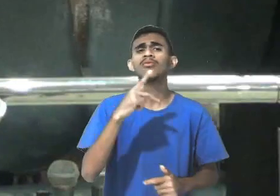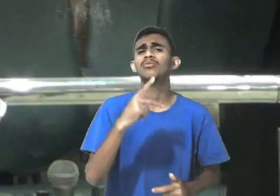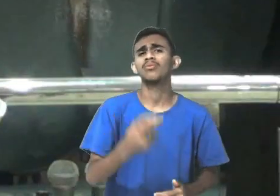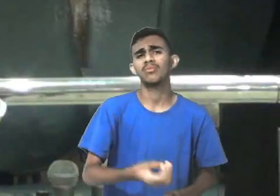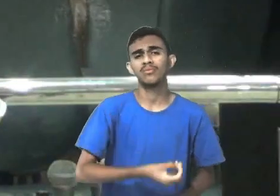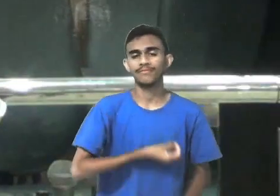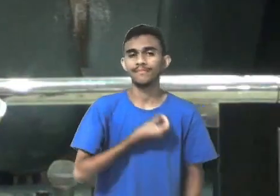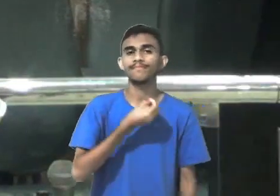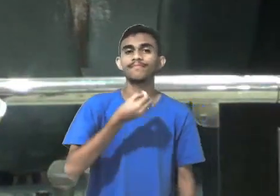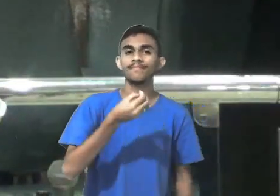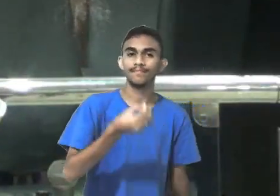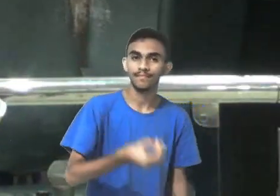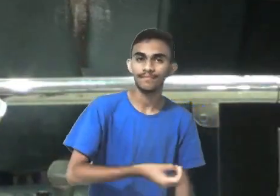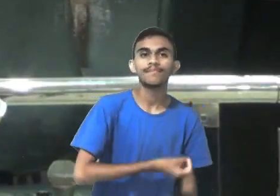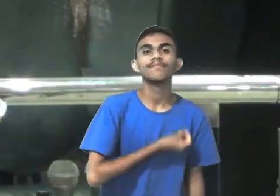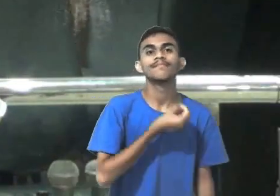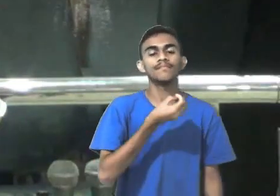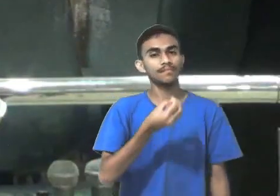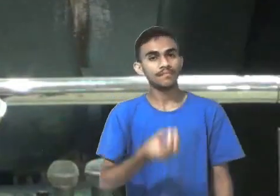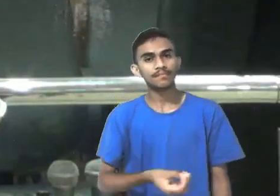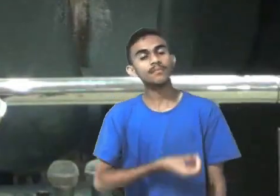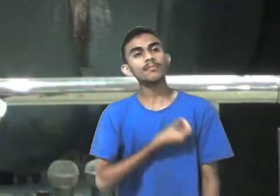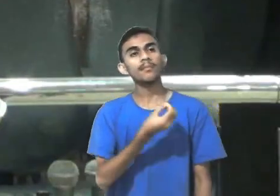abates, ó minha